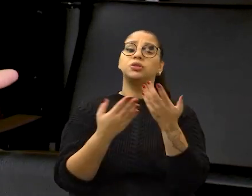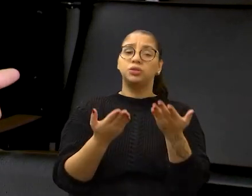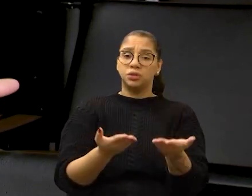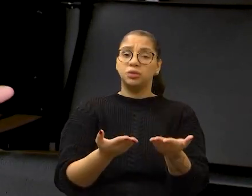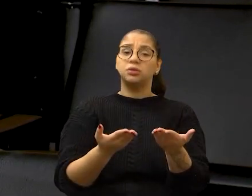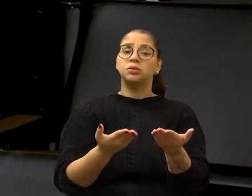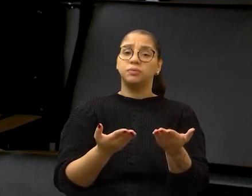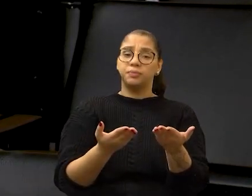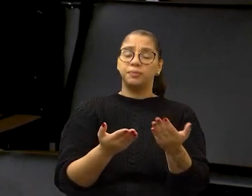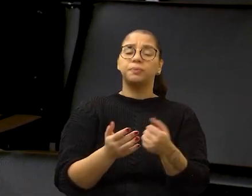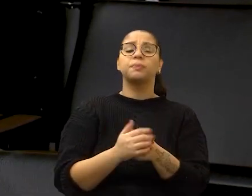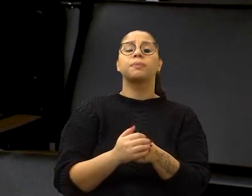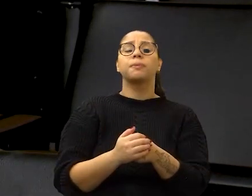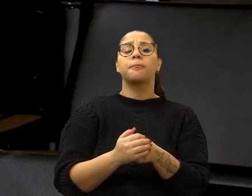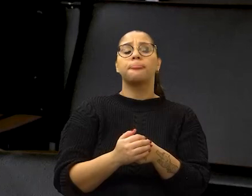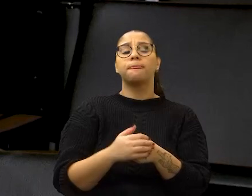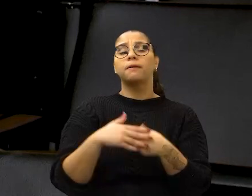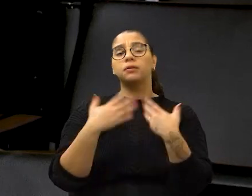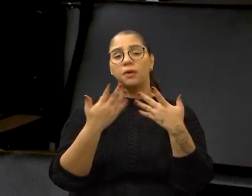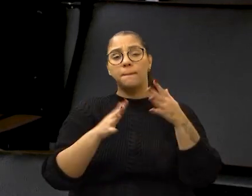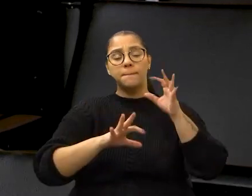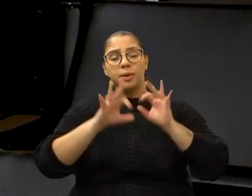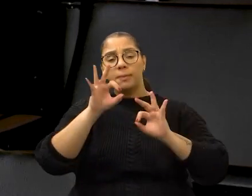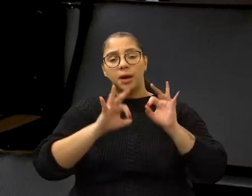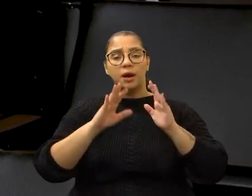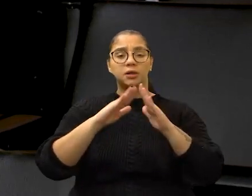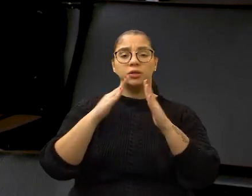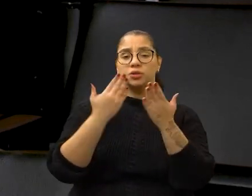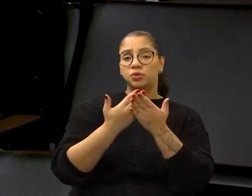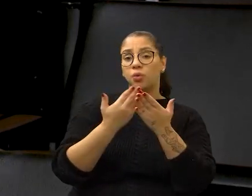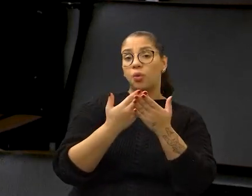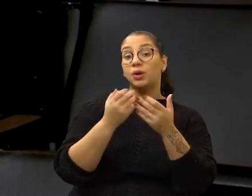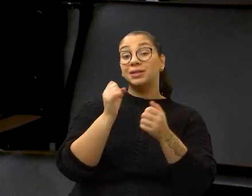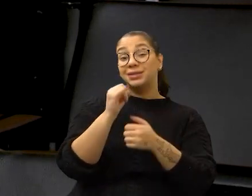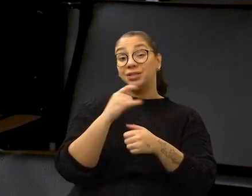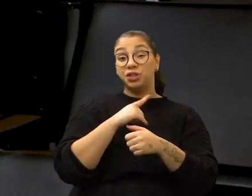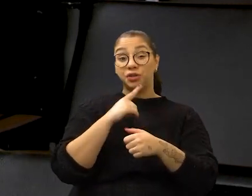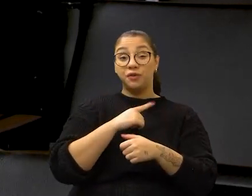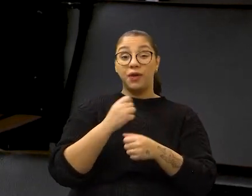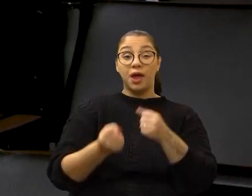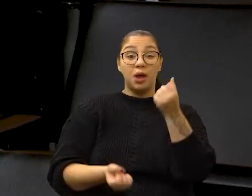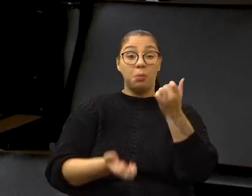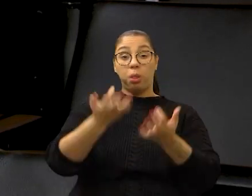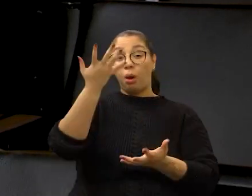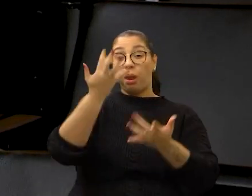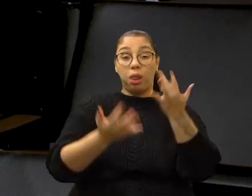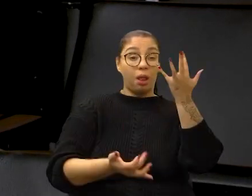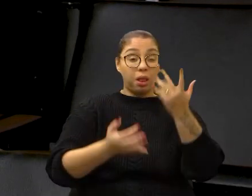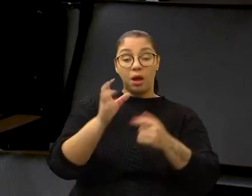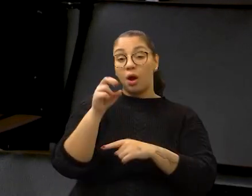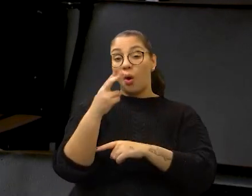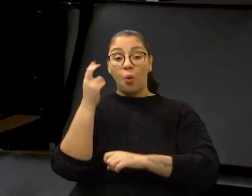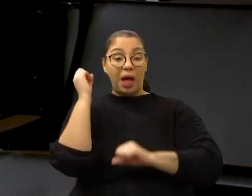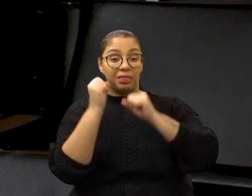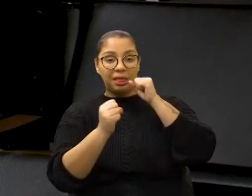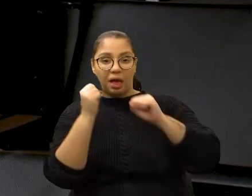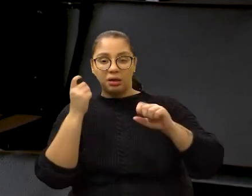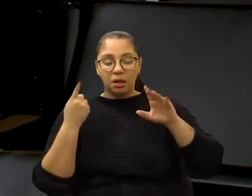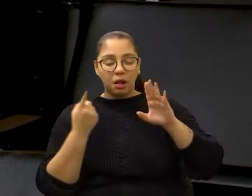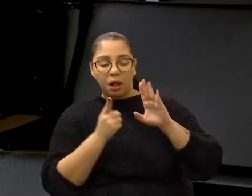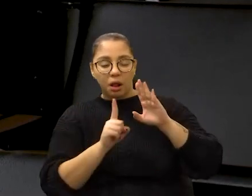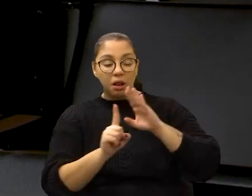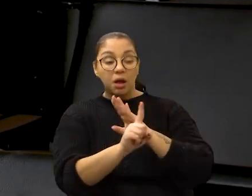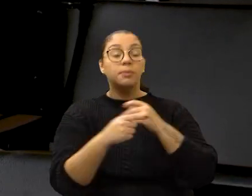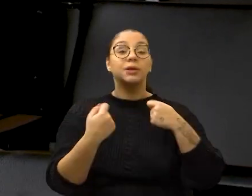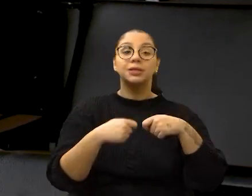segurança, né? Por exemplo, preparar as escolas para um ataque, para um incêndio, coisas que nós nunca tivemos. Isso